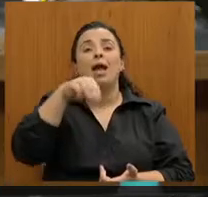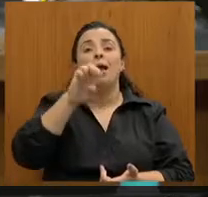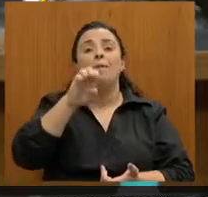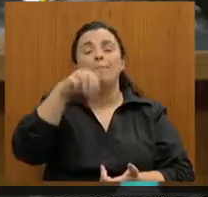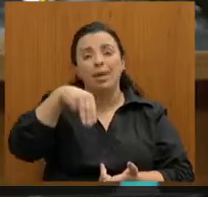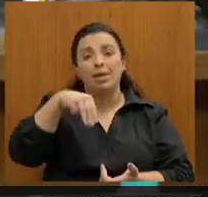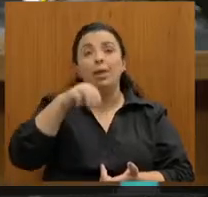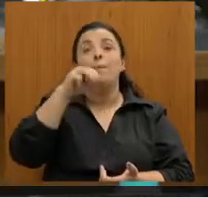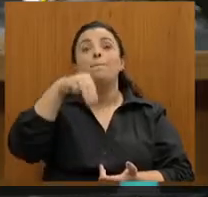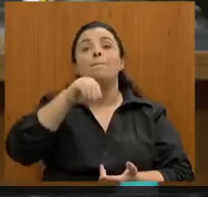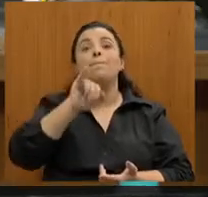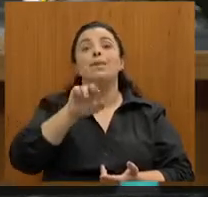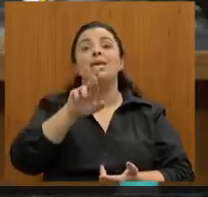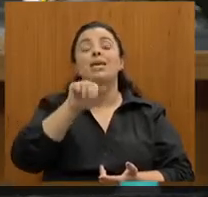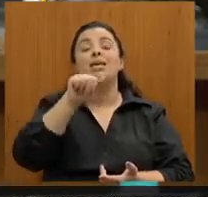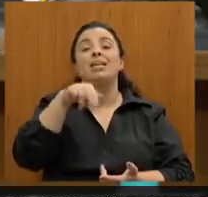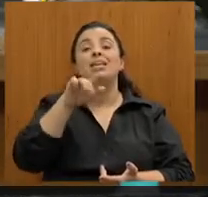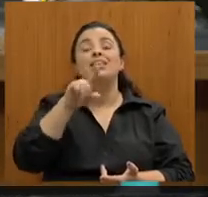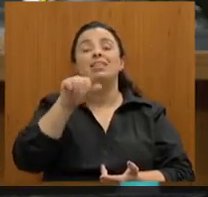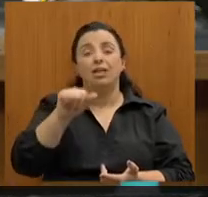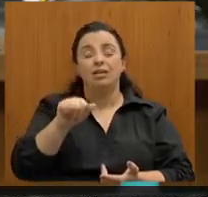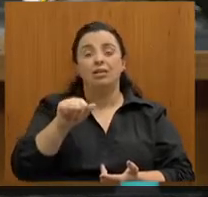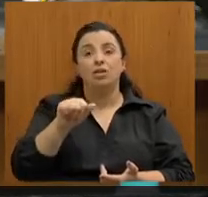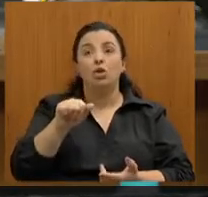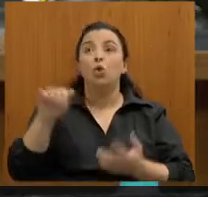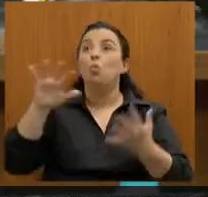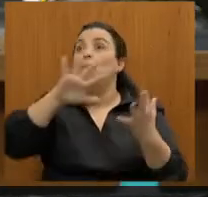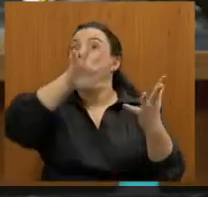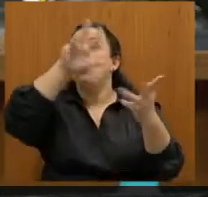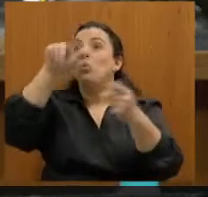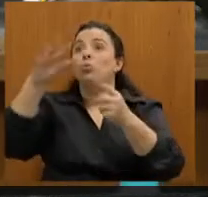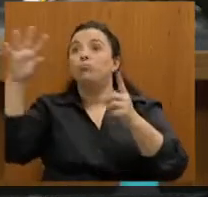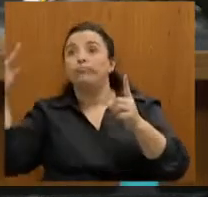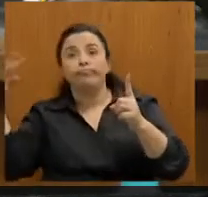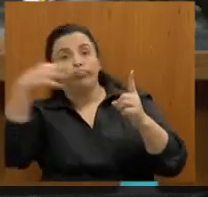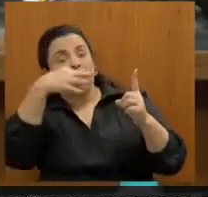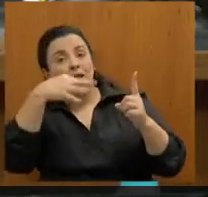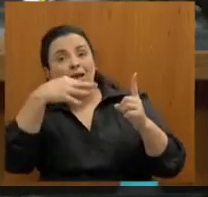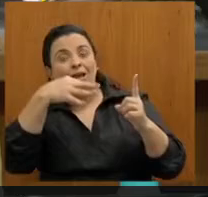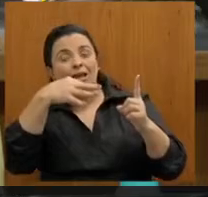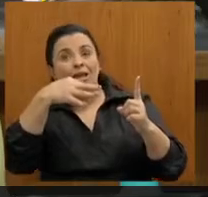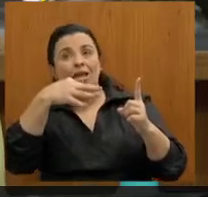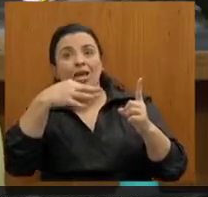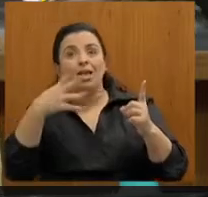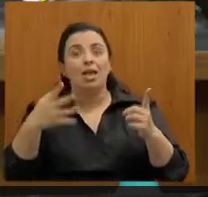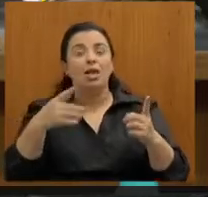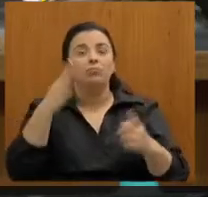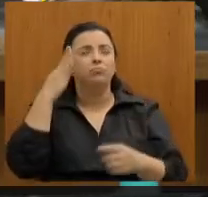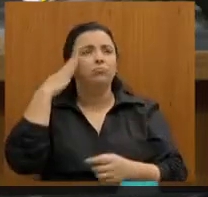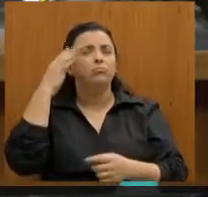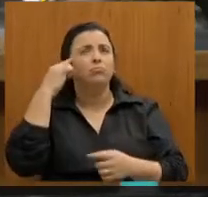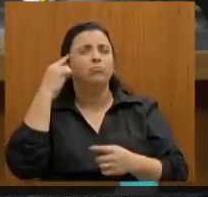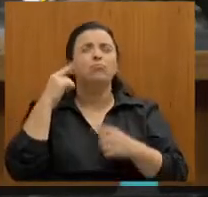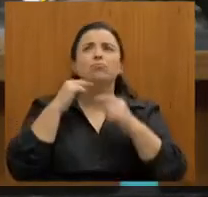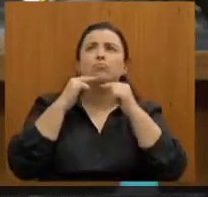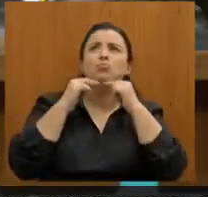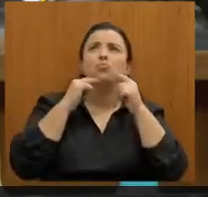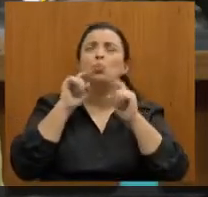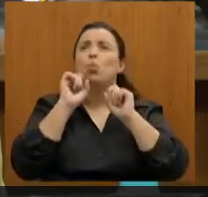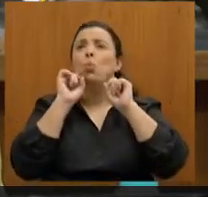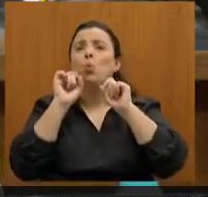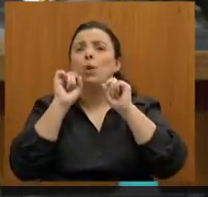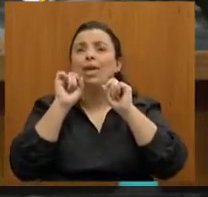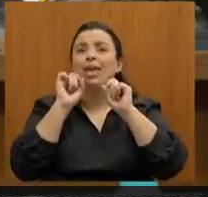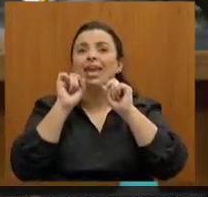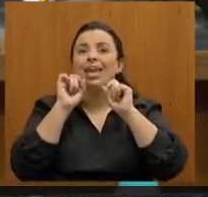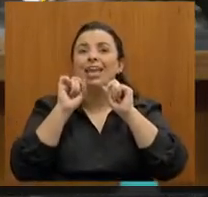mundo as perguntar o que é que a baiana tem eu e o meu debate hoje é para trazer à pergunta o que é